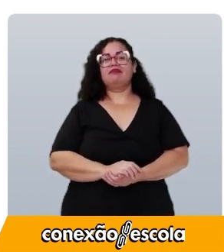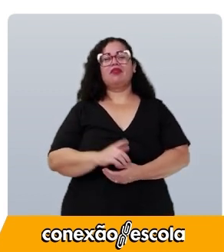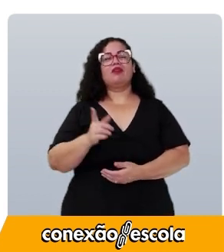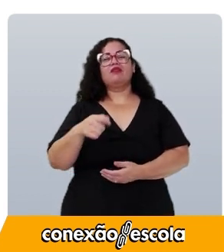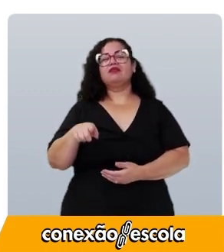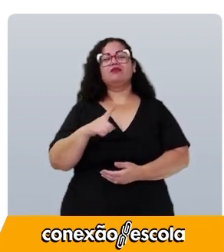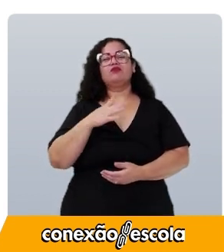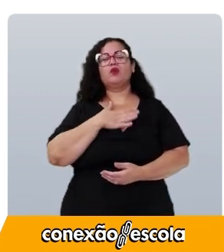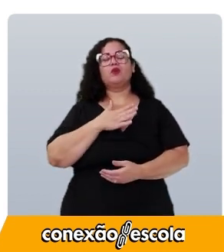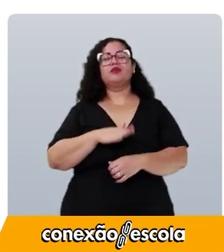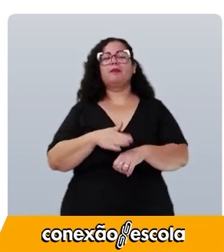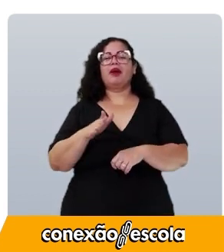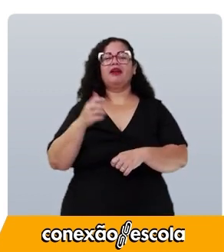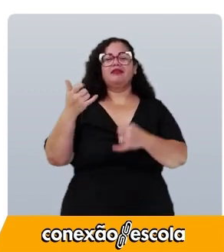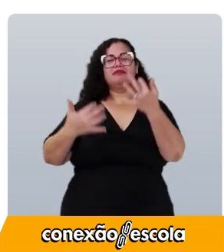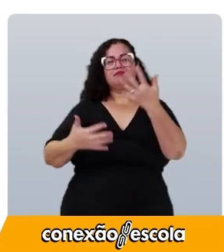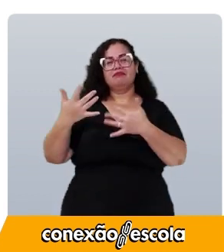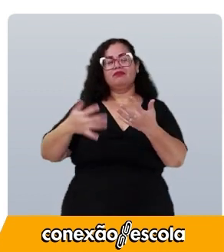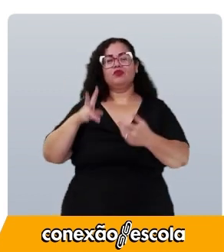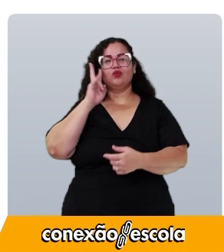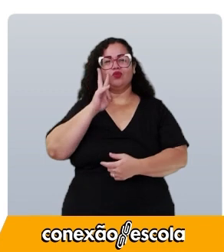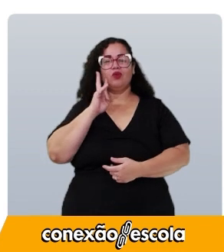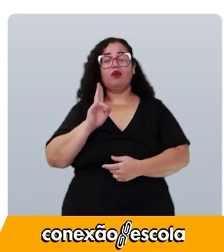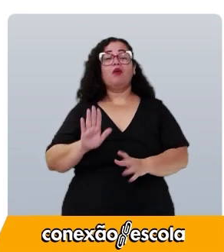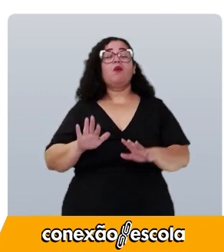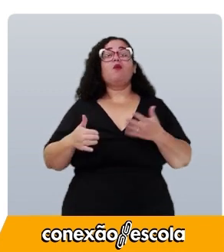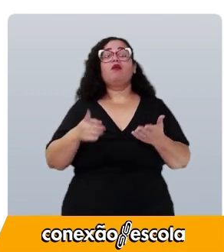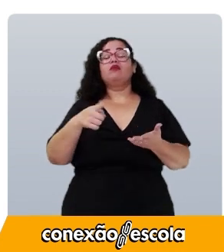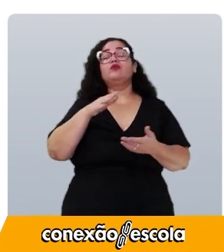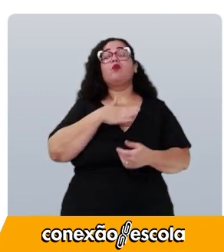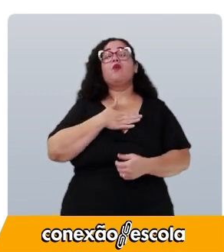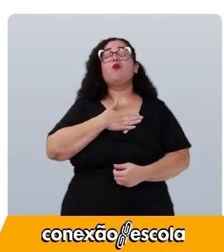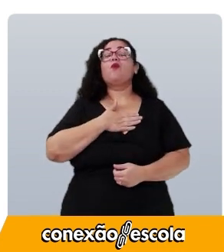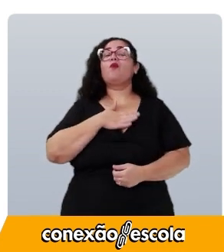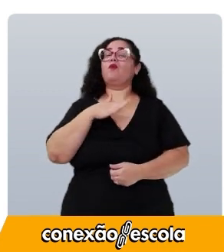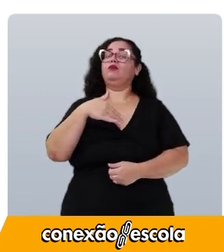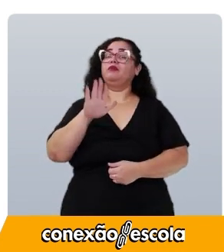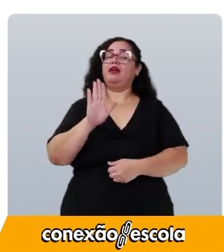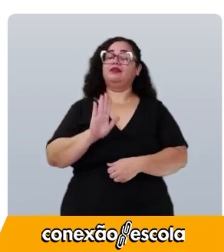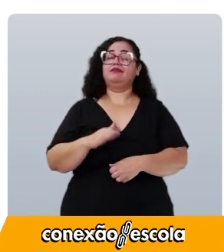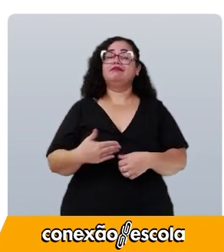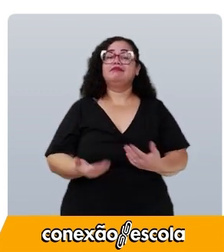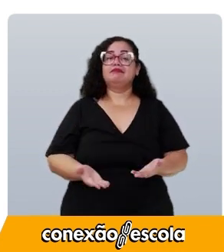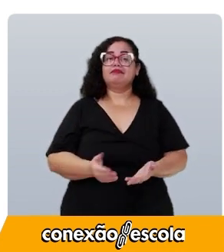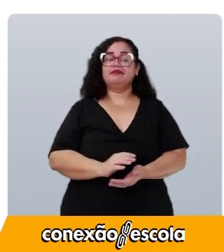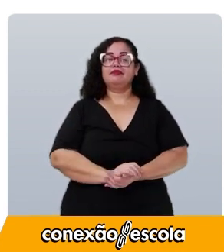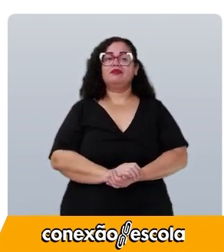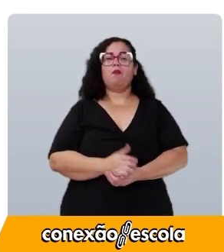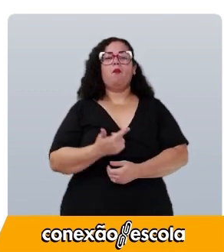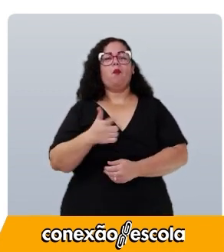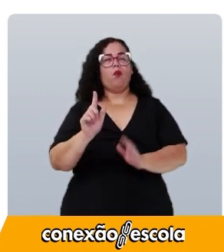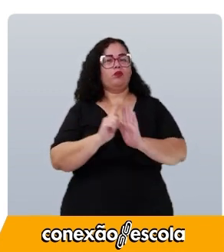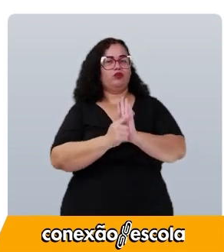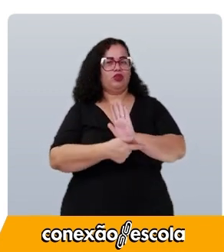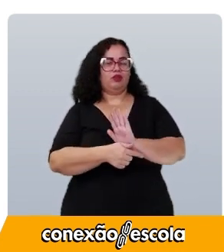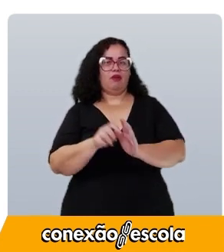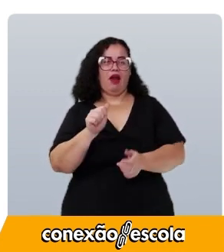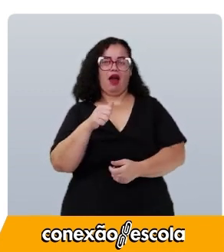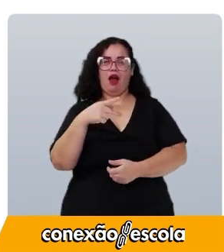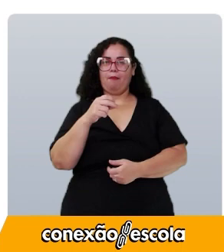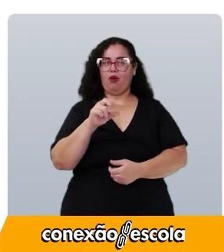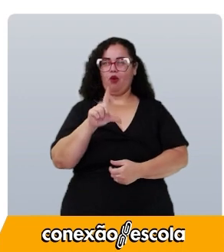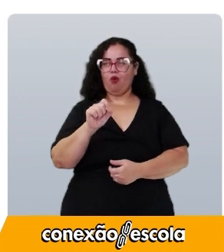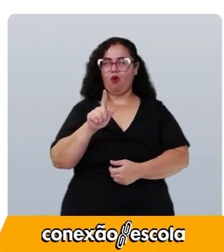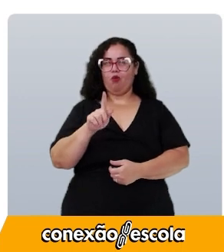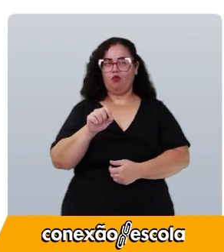mais ouviram, ou a quais vocês mais gostaram? E o outro gênero, o apólogo?